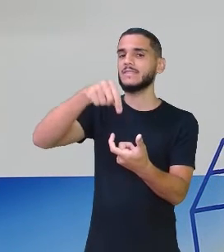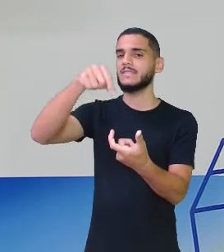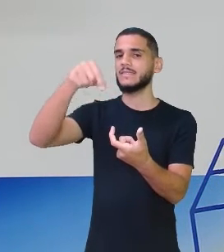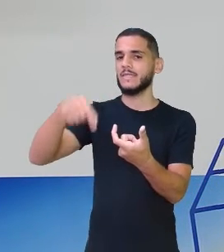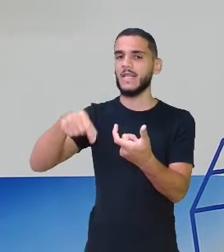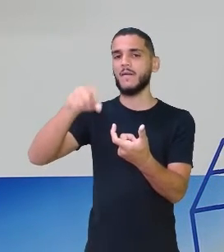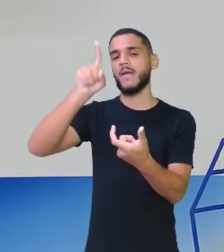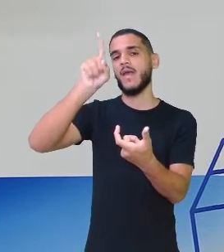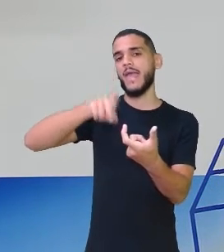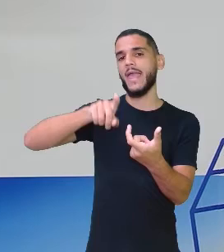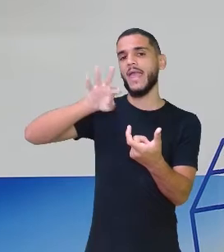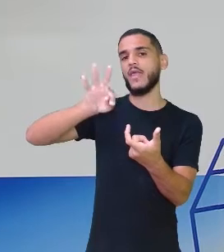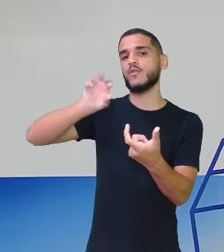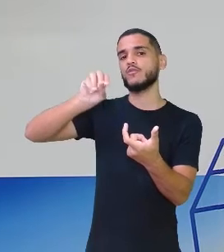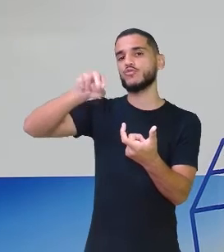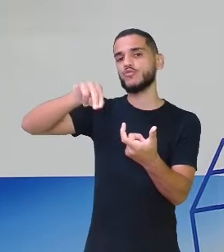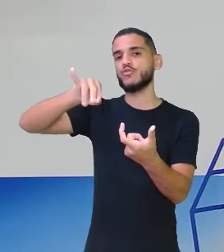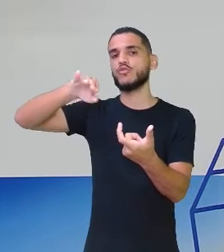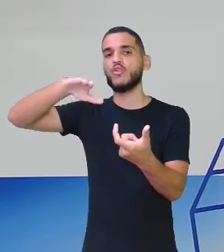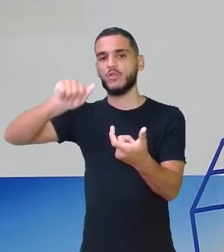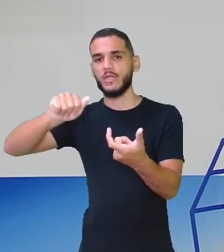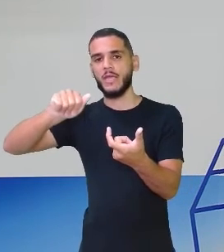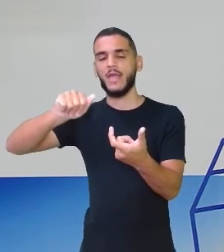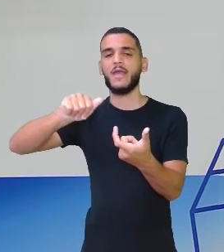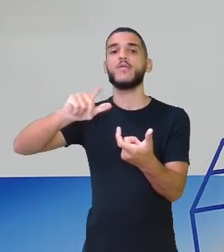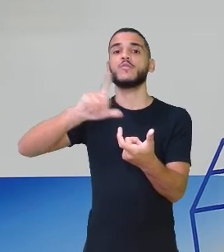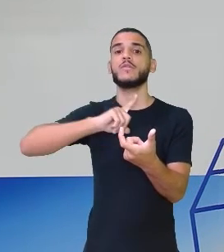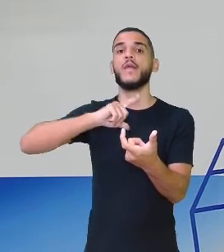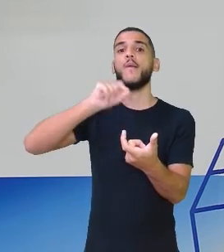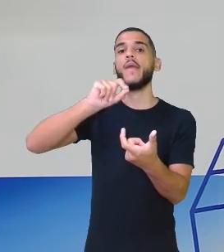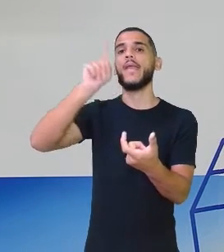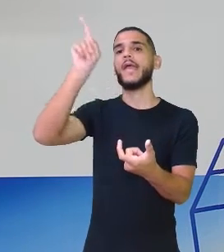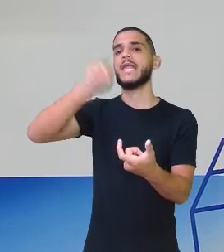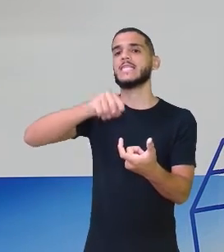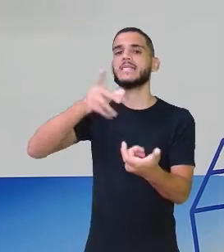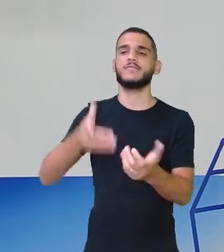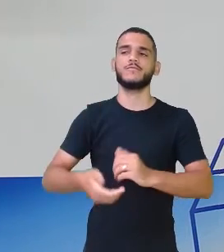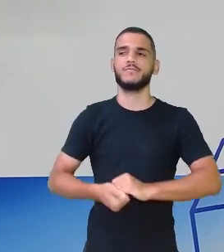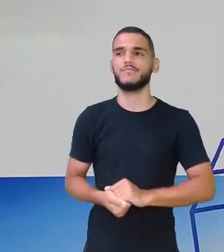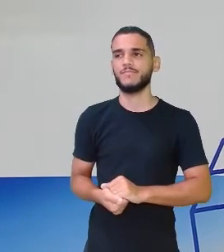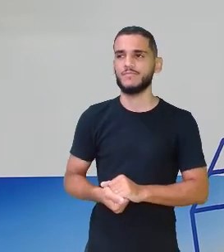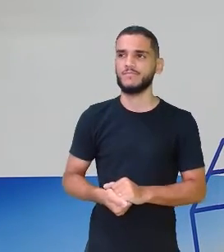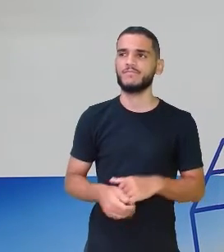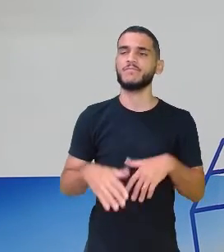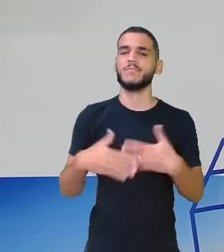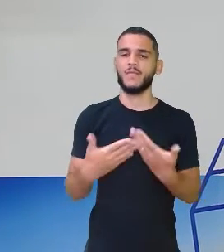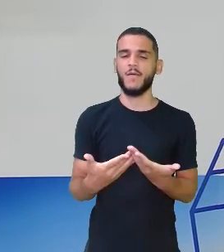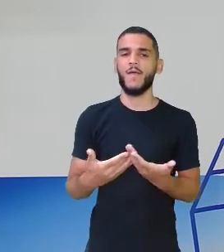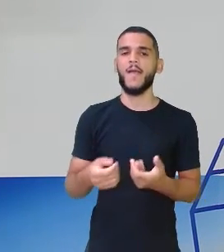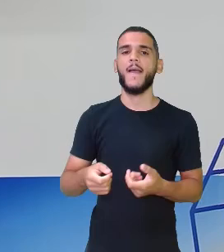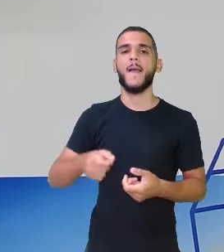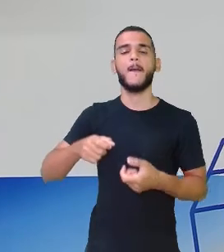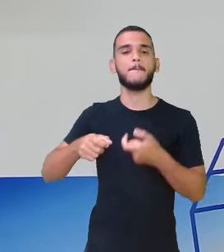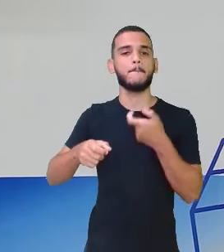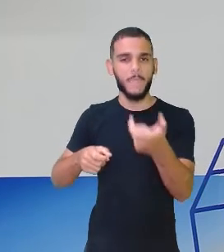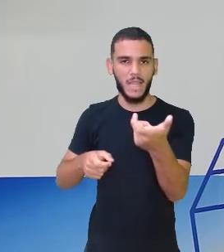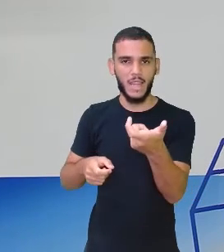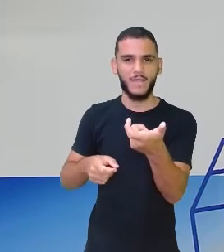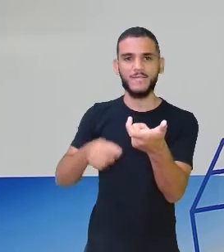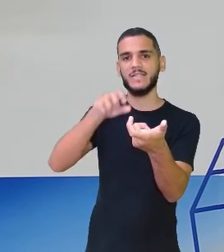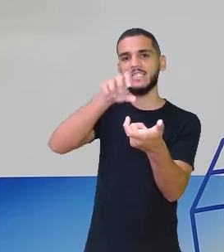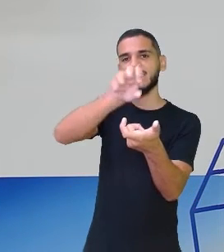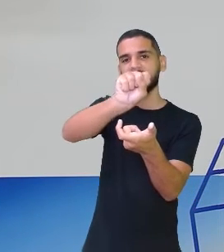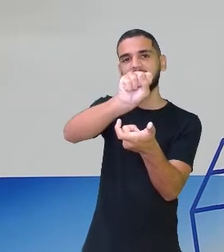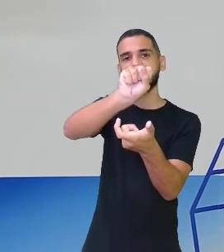é tônica quando ela está acentuada. Como assim? A palavra sílaba, por exemplo,